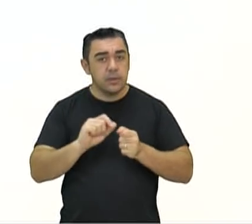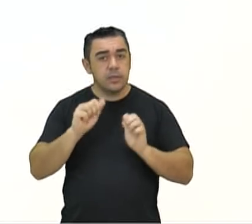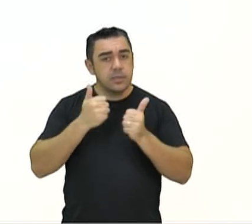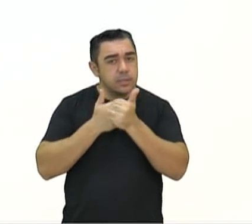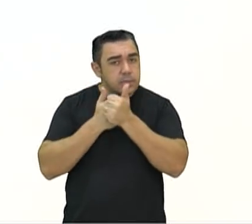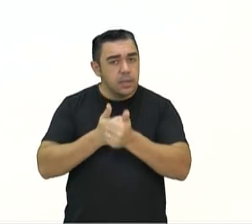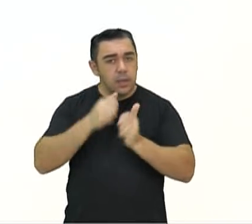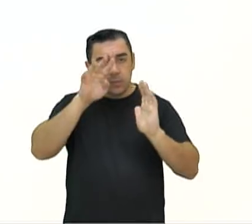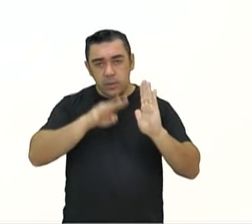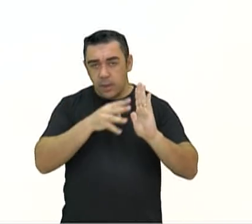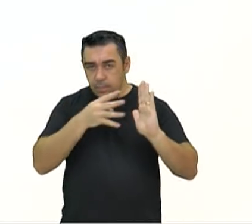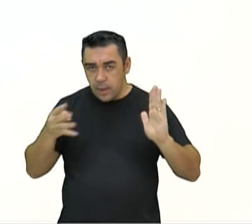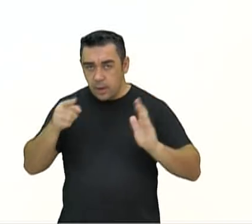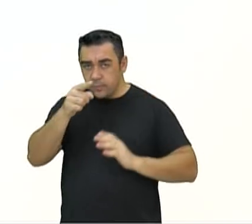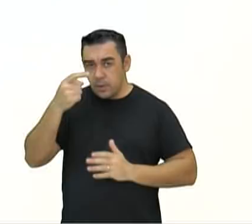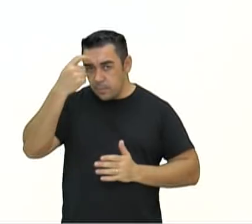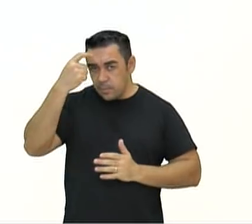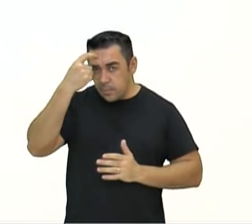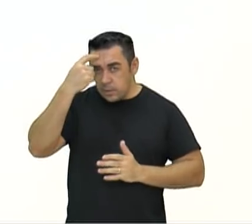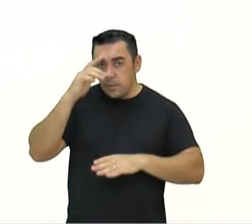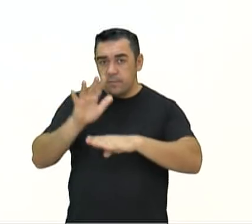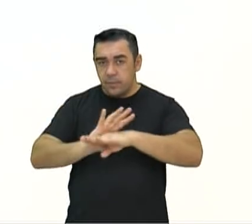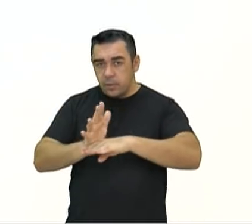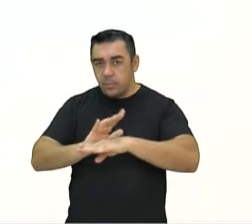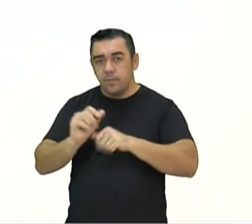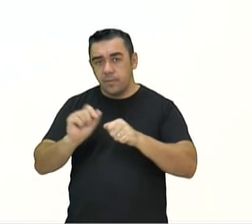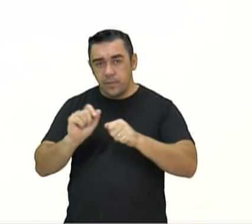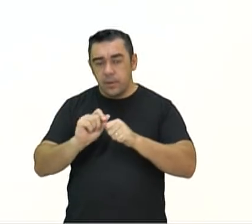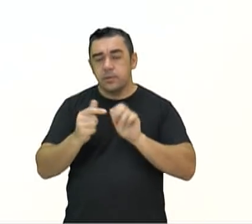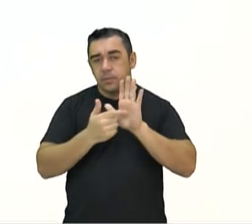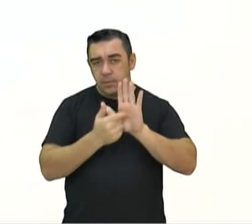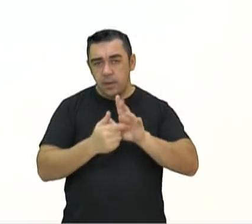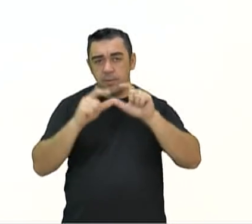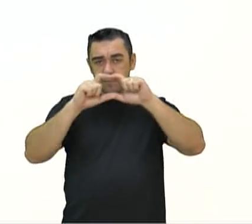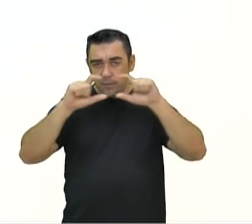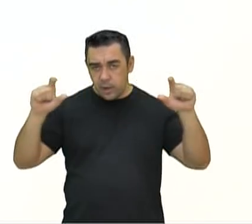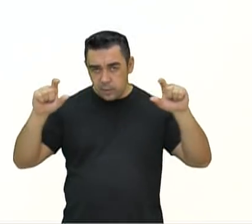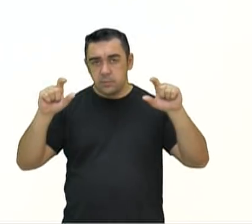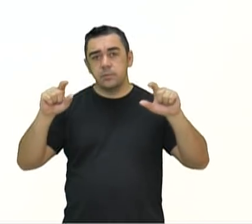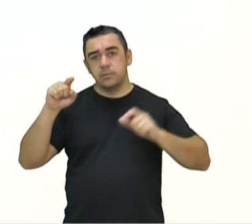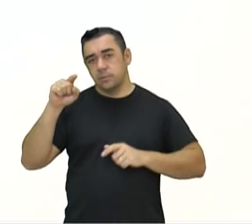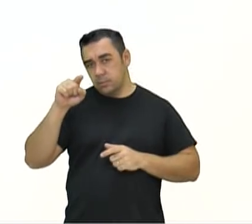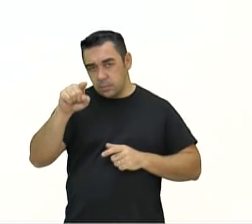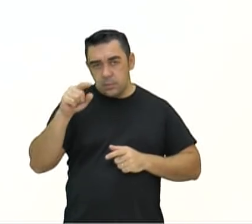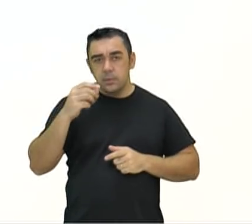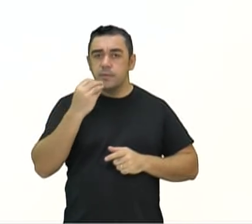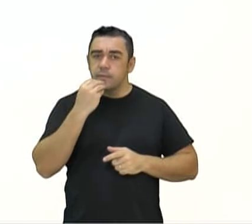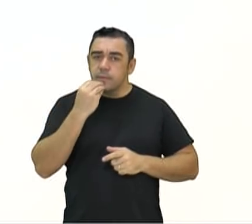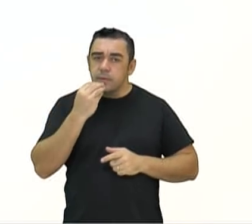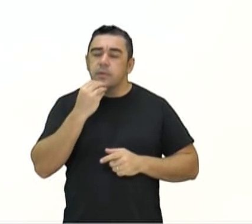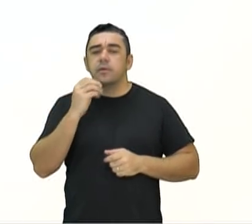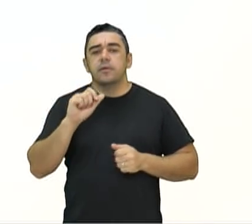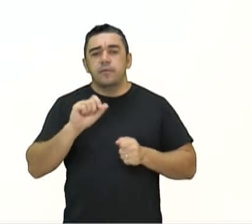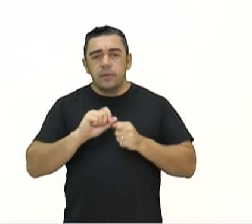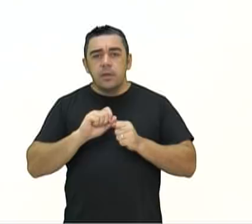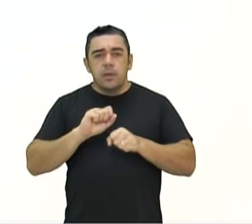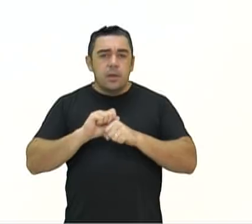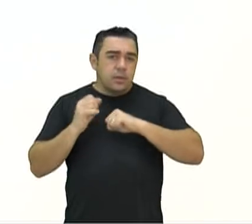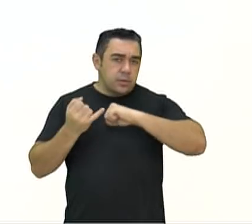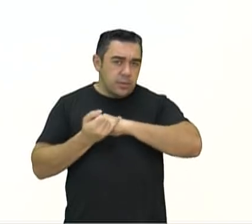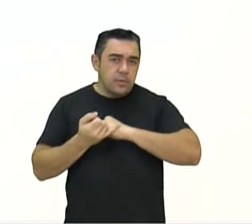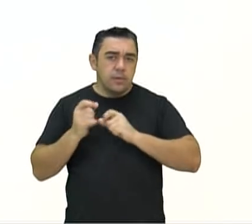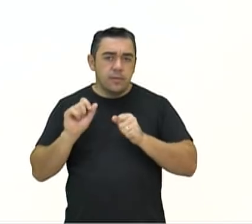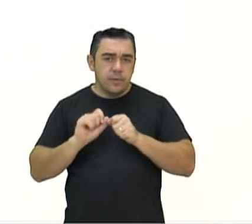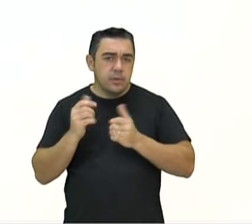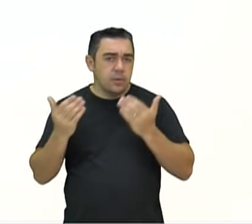com essa tabela, né? Vocês vão pensar em um filme e vão trazer uma frase com um adjetivo, fazendo